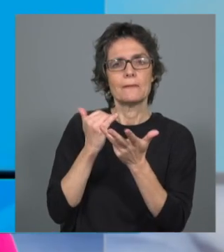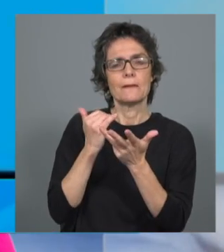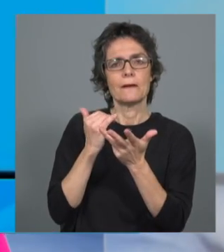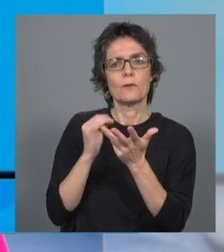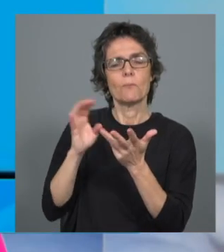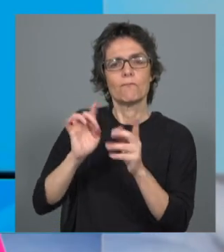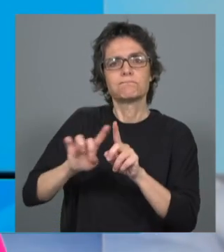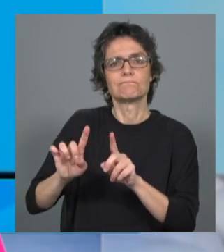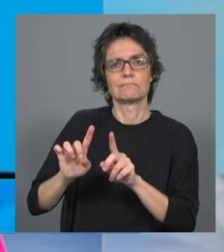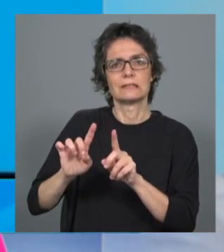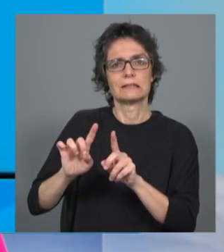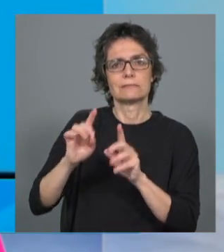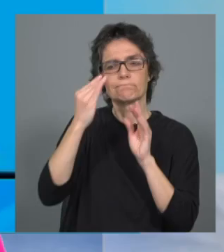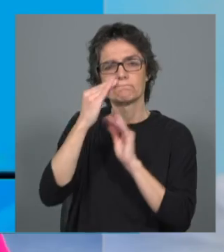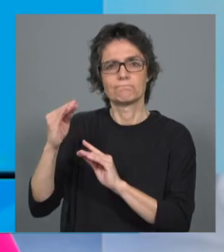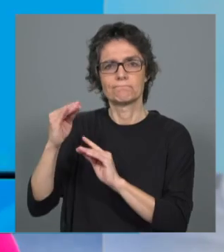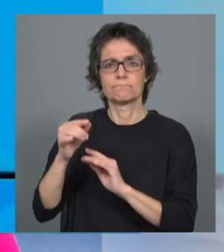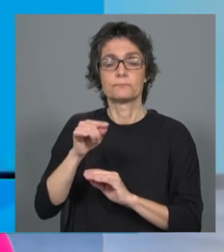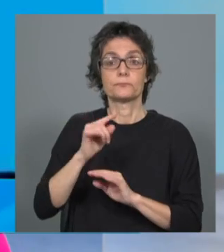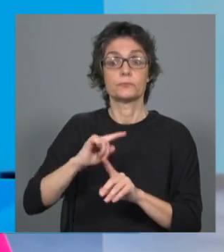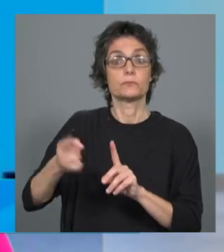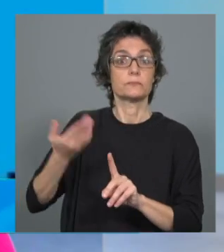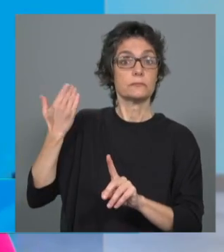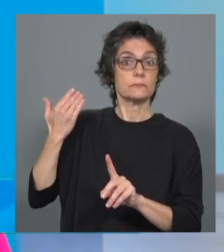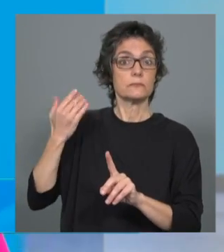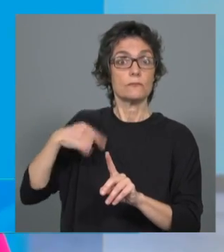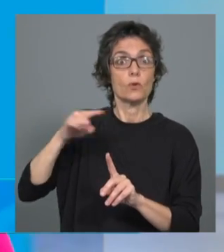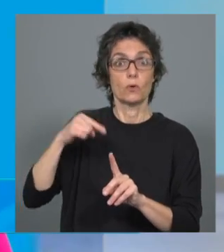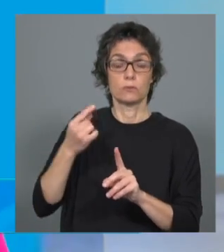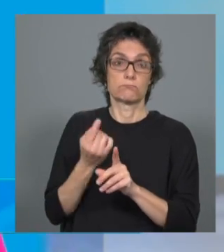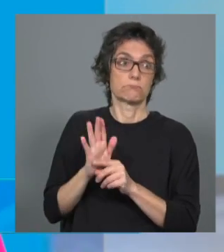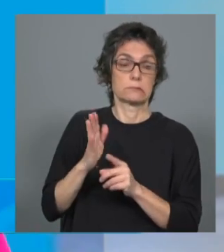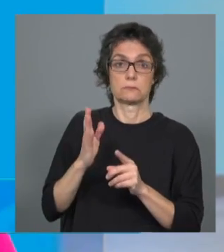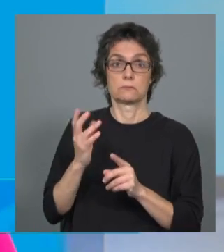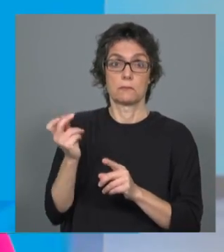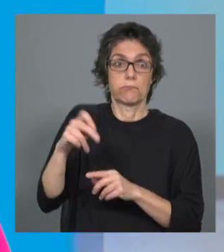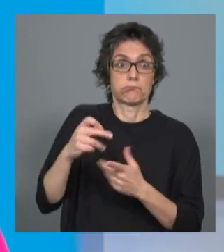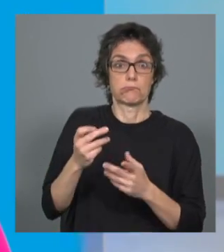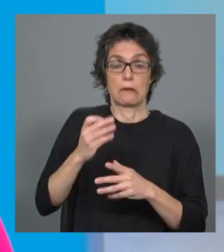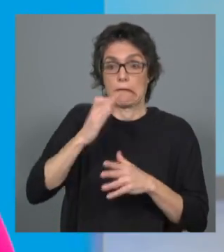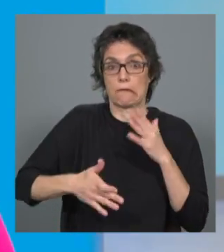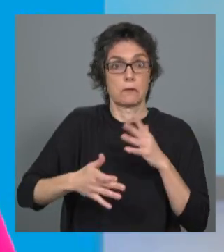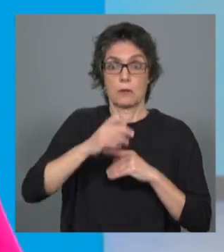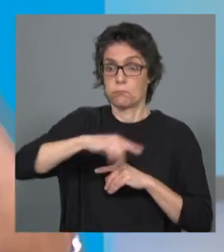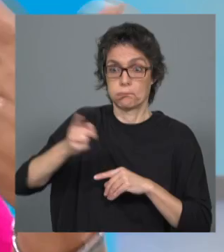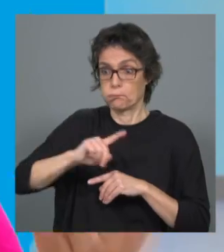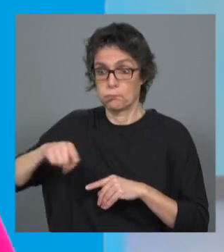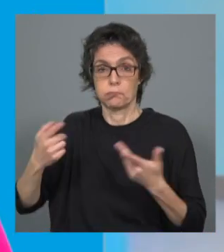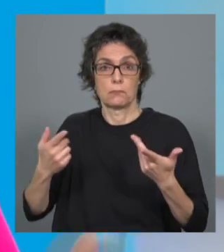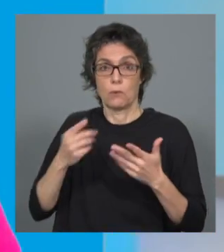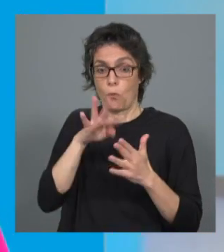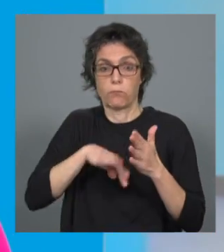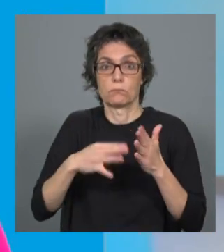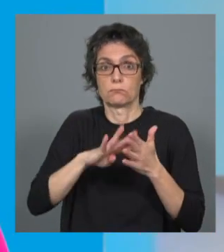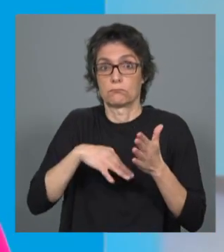O ano passado, muito em cima da hora, tivemos que cancelar tudo aquilo que estava programado, mas começámos logo a pensar